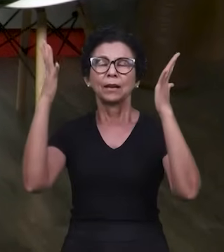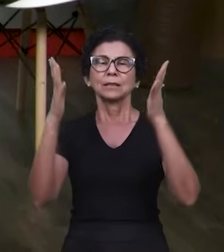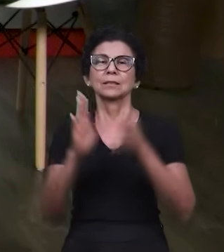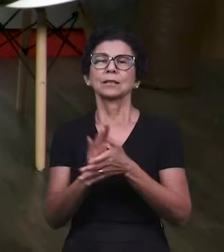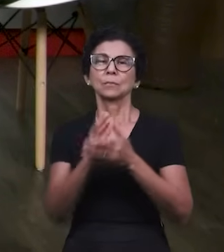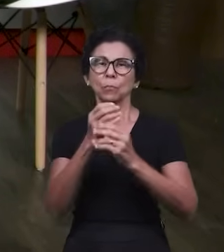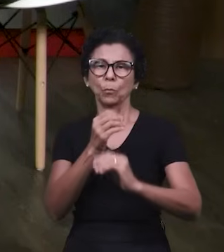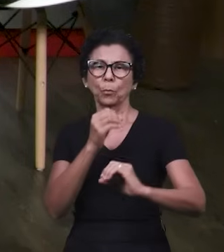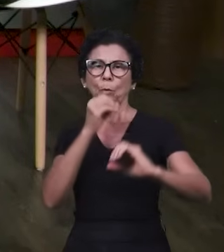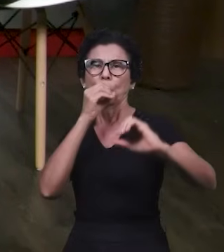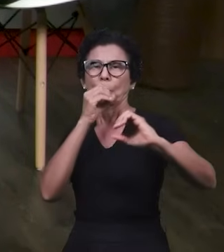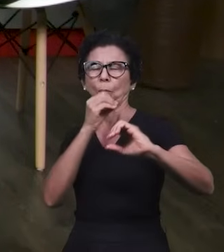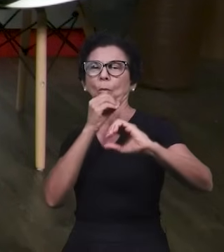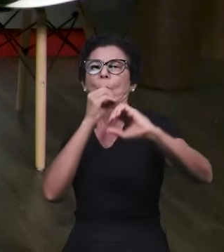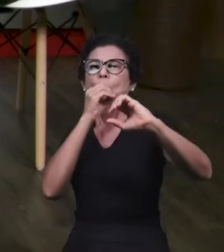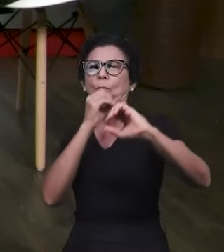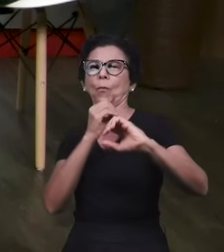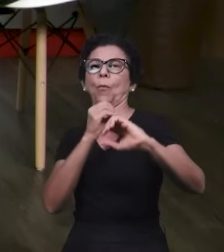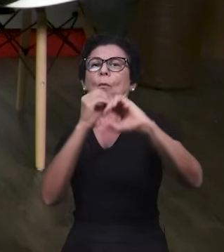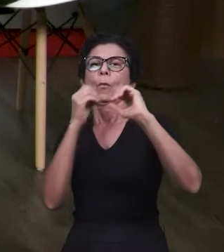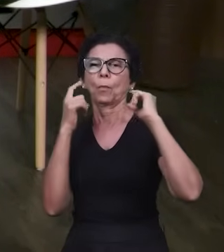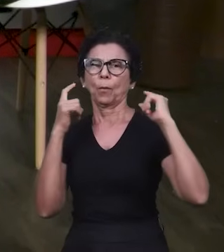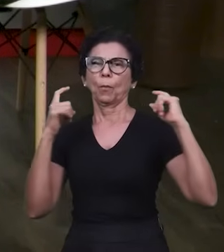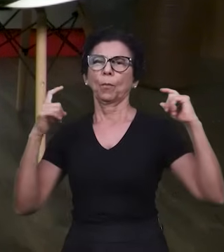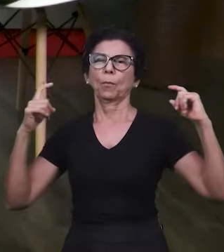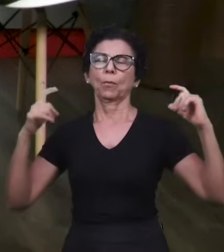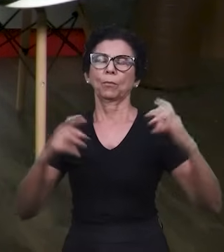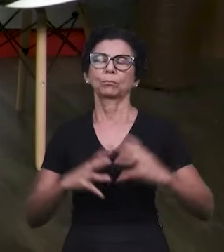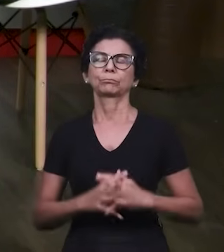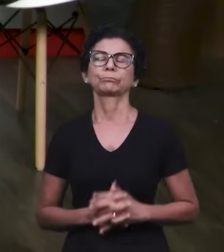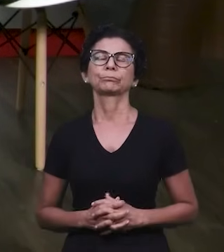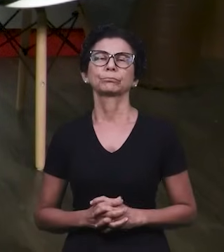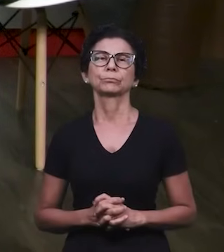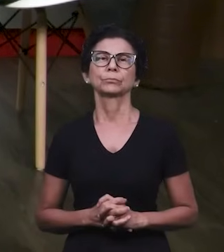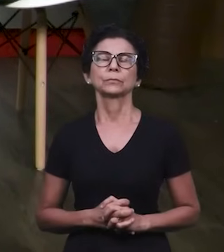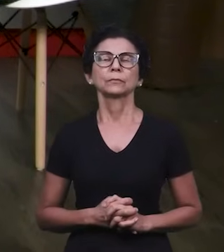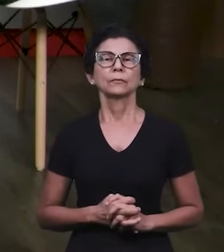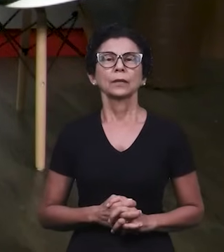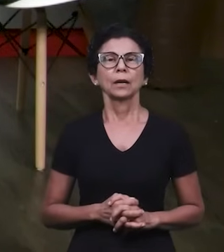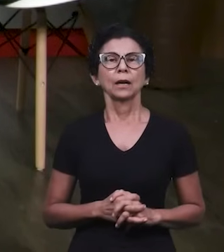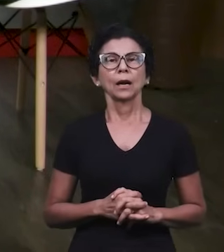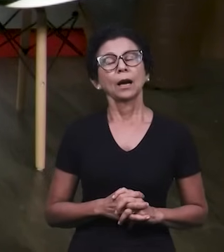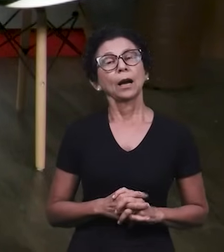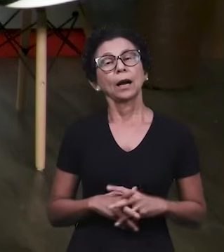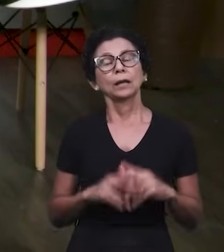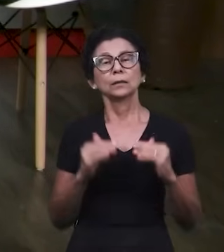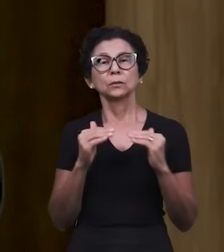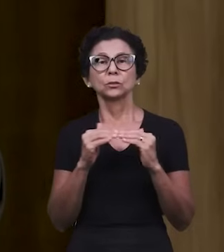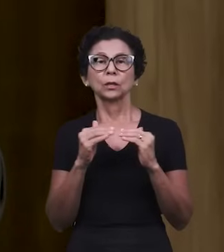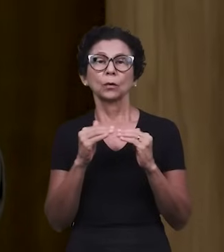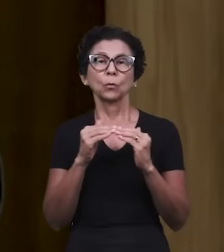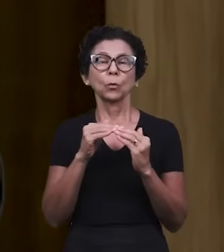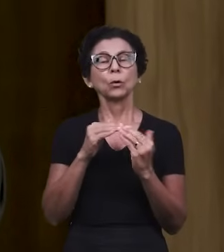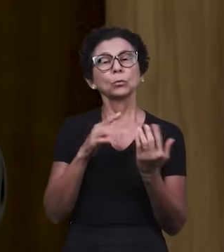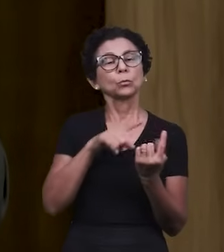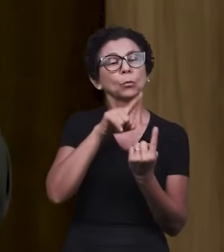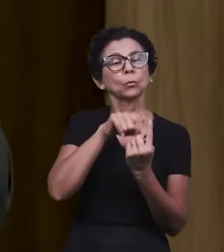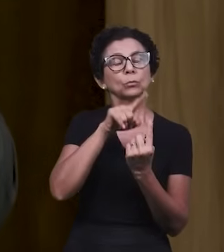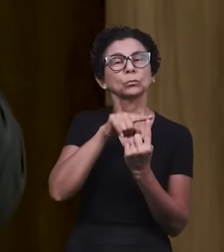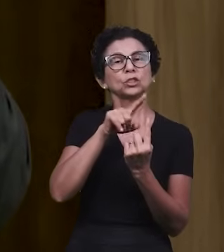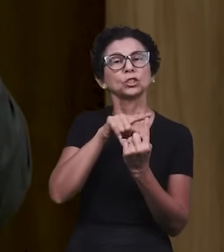voltando a o que nós falamos inicialmente, de acordo com a forma como o